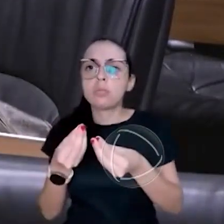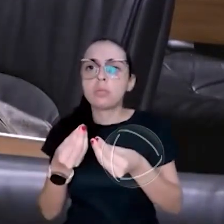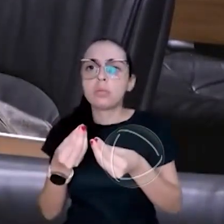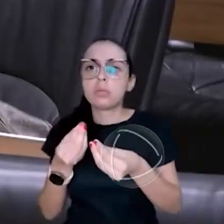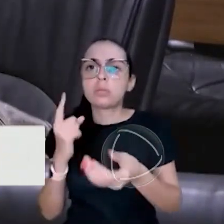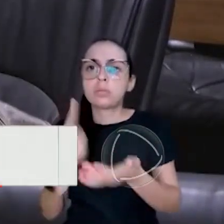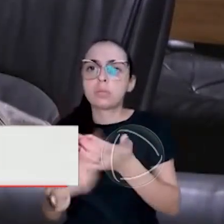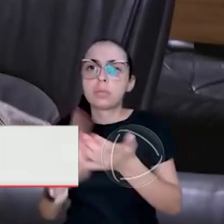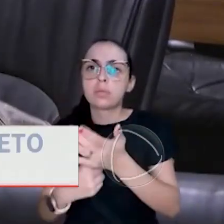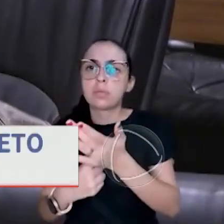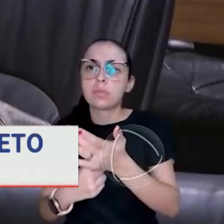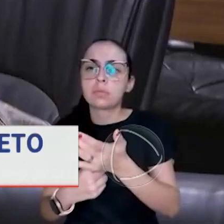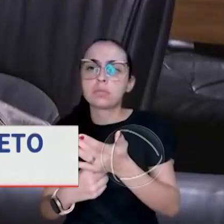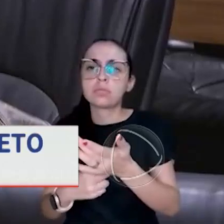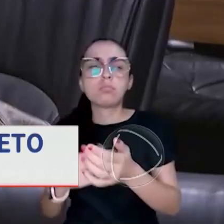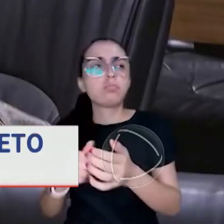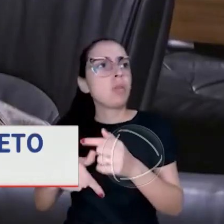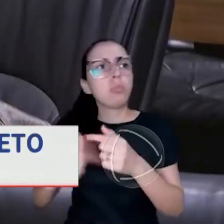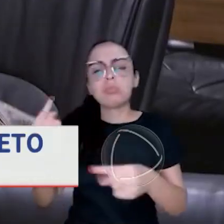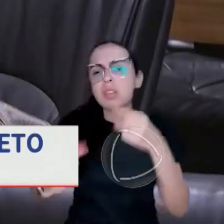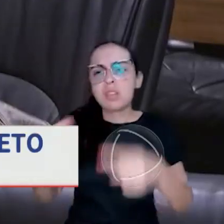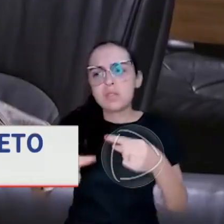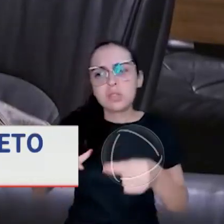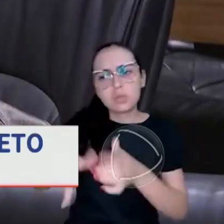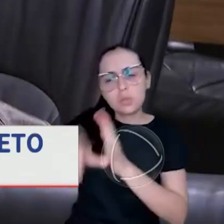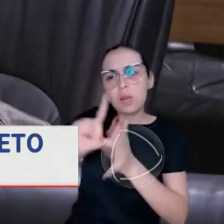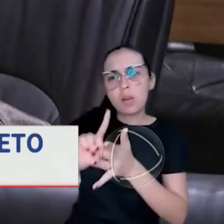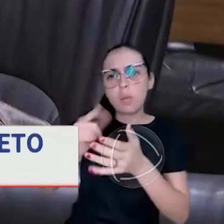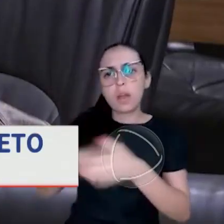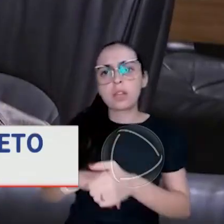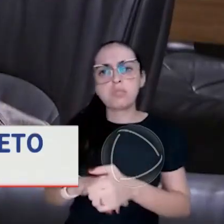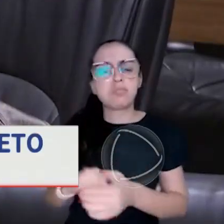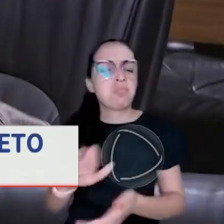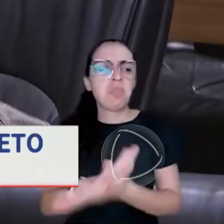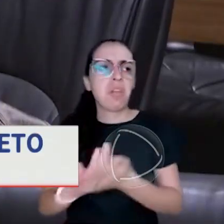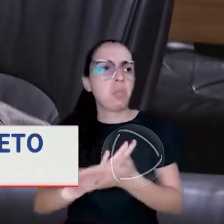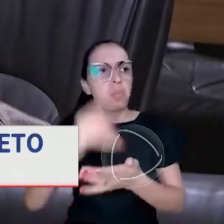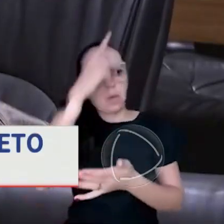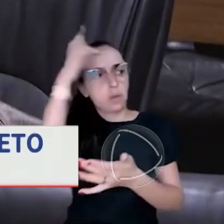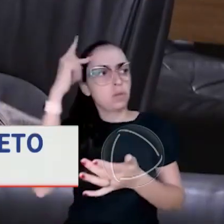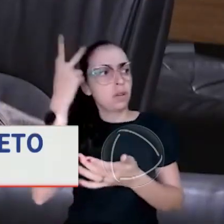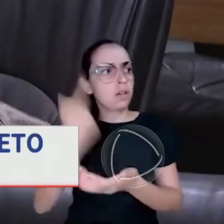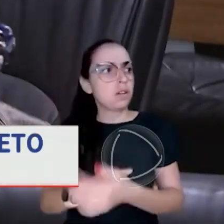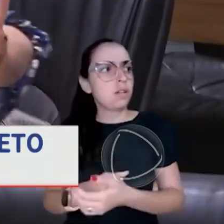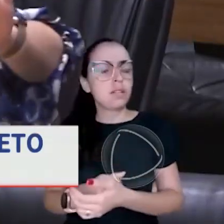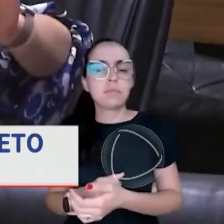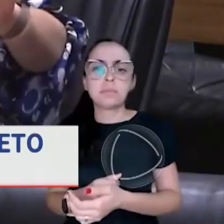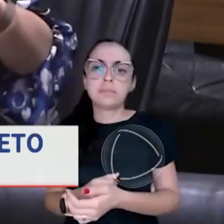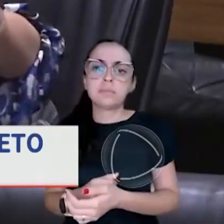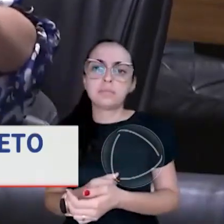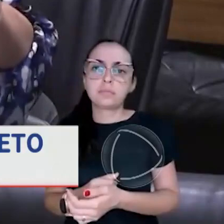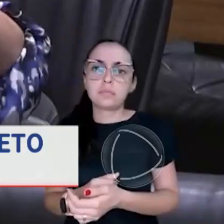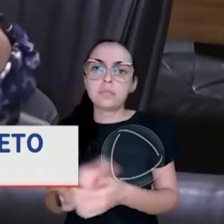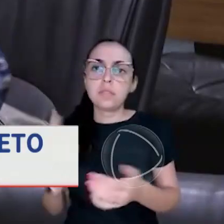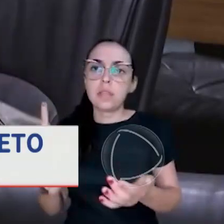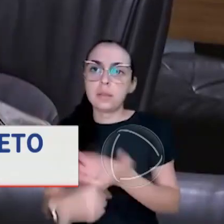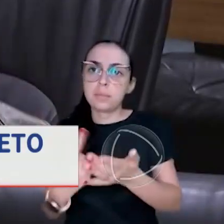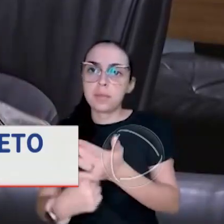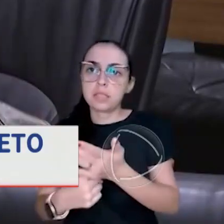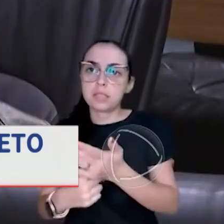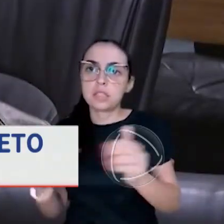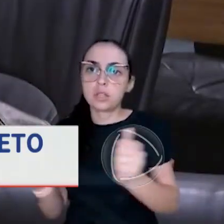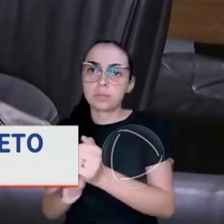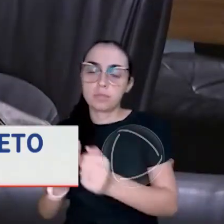que não foi discutido pelo parlamento ainda? Ninguém aqui está falando, não, a parceria público-privada não é uma